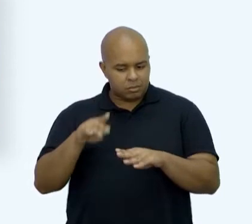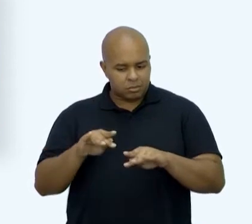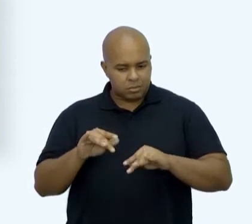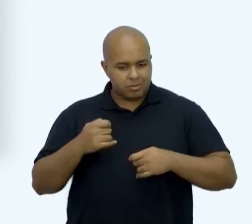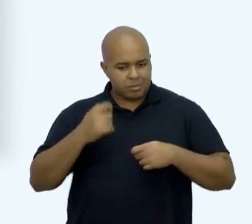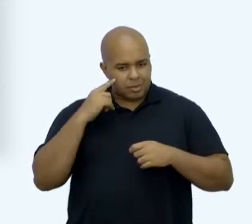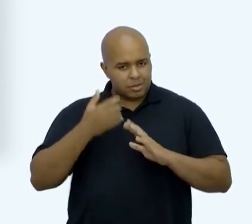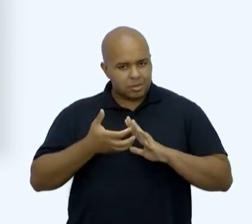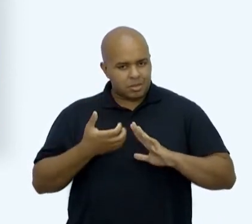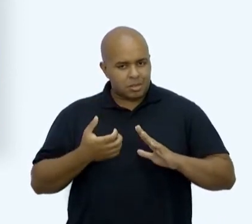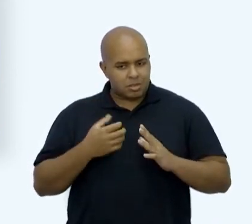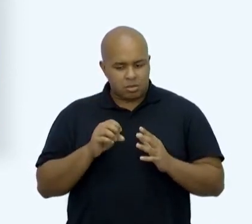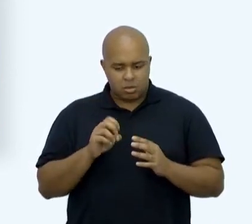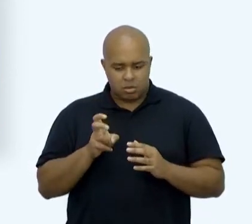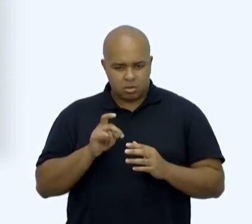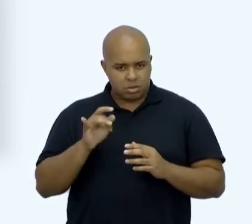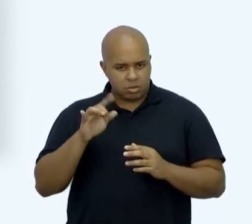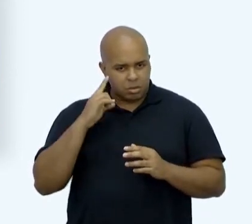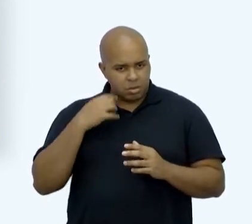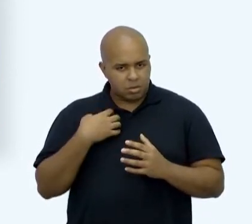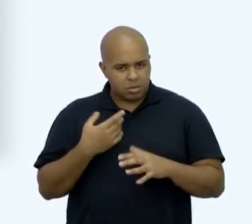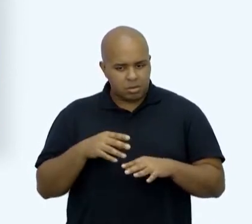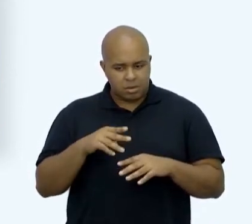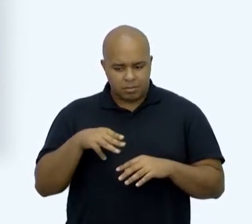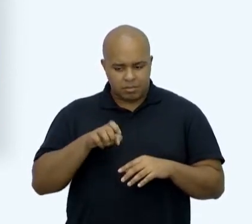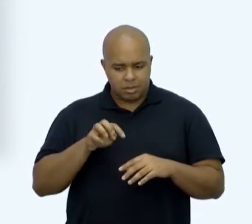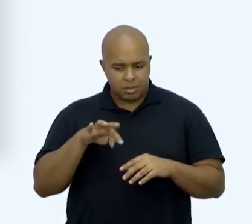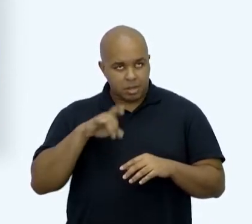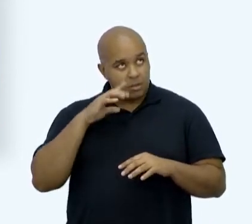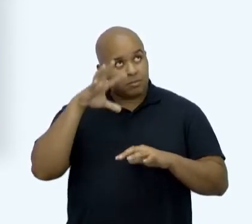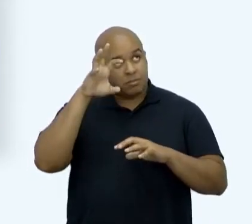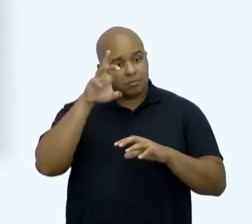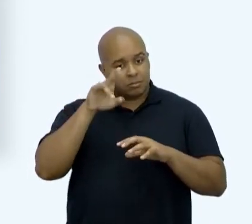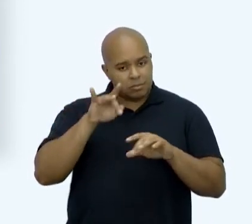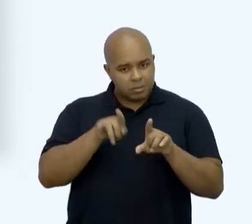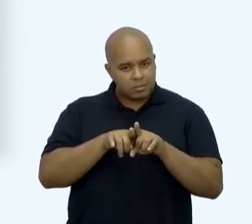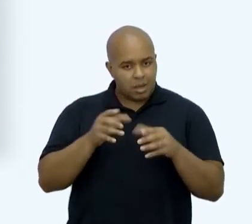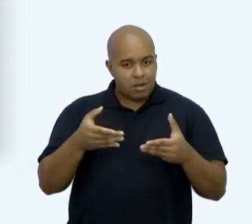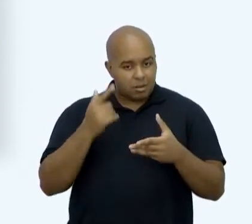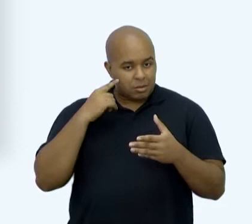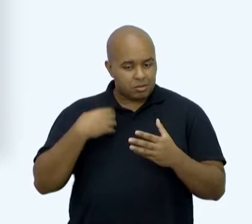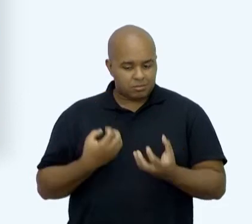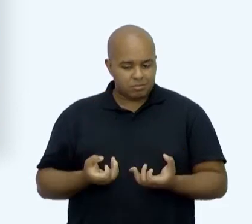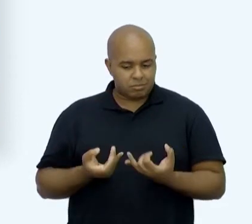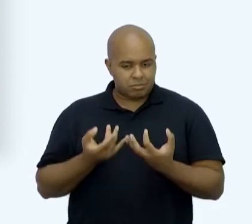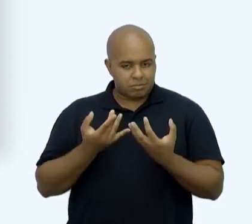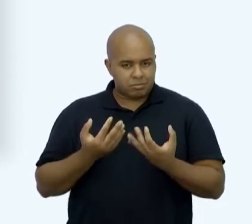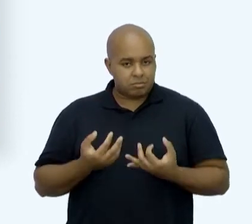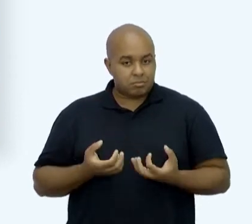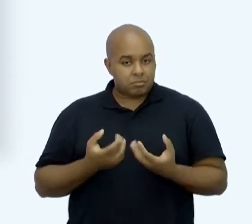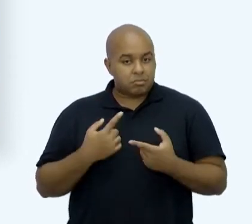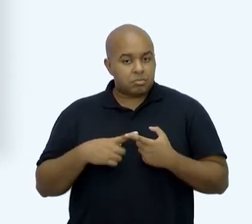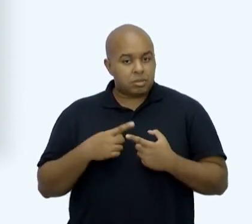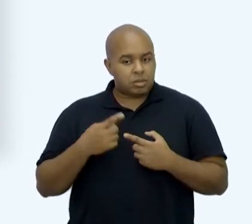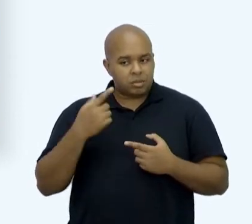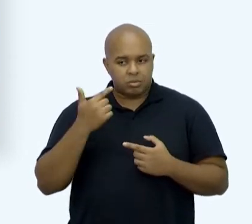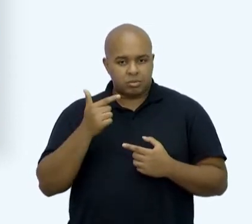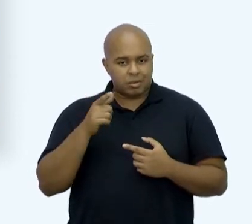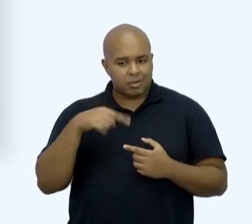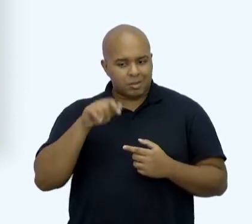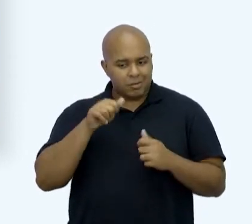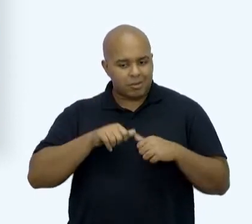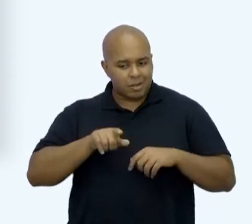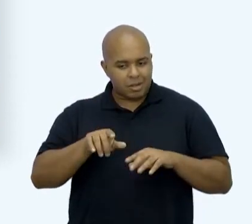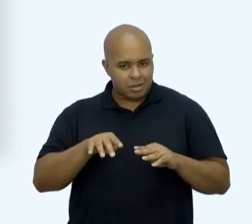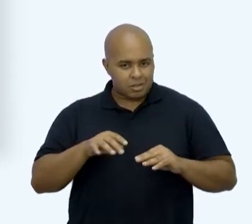teria retirado dióxido de carbono e metano da atmosfera está agora emitindo simplesmente porque nós estamos